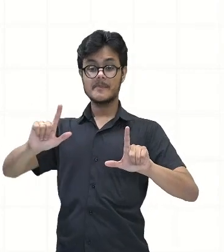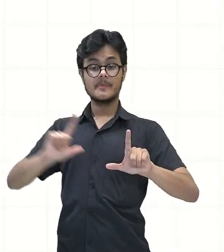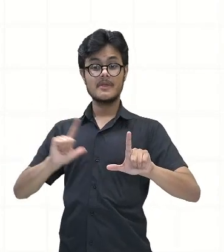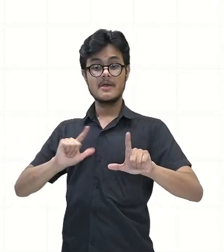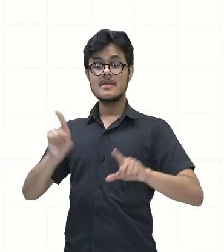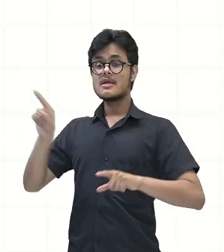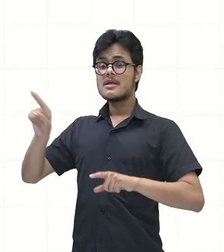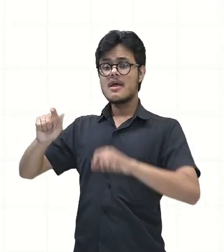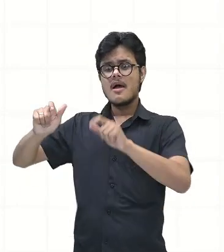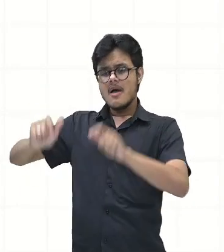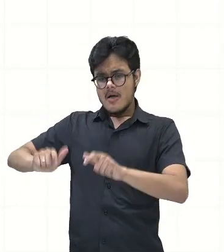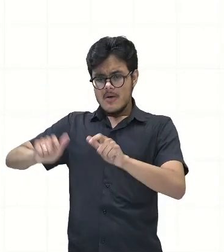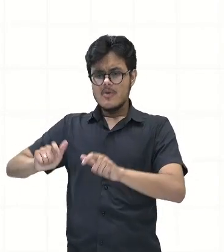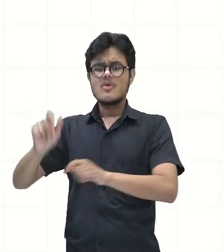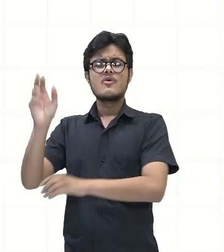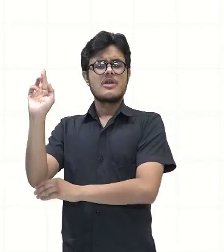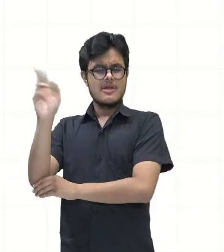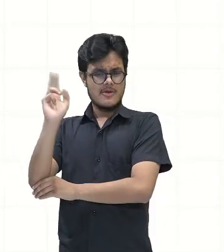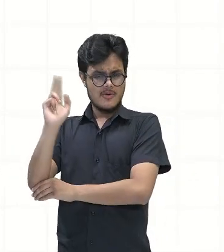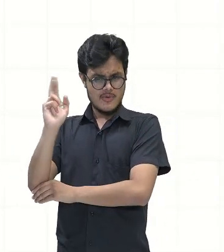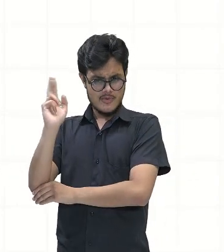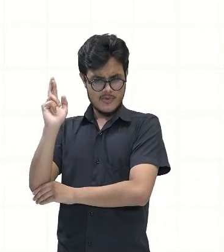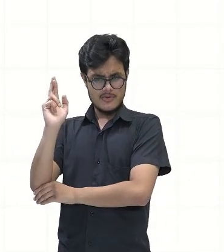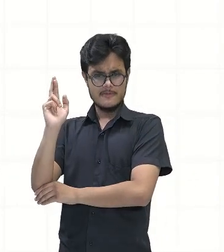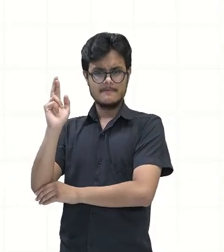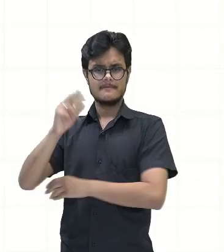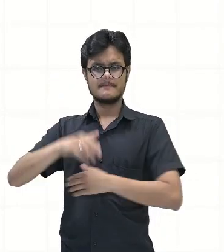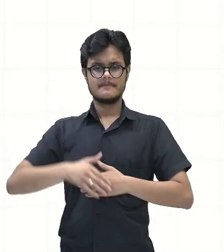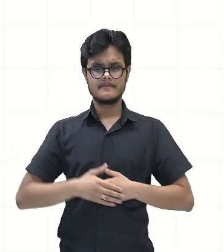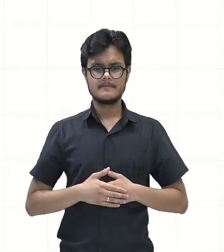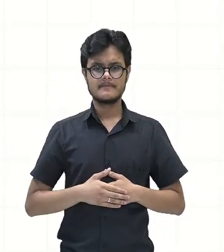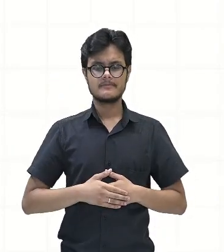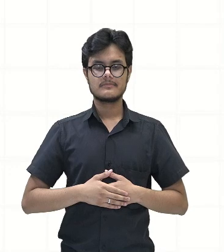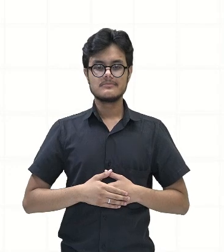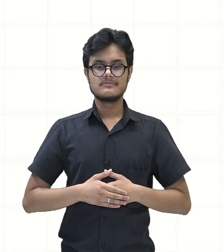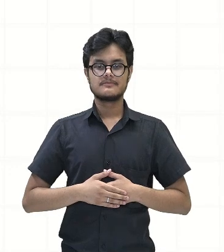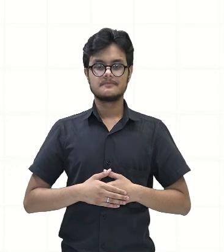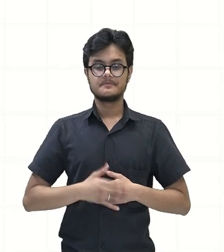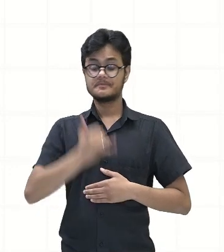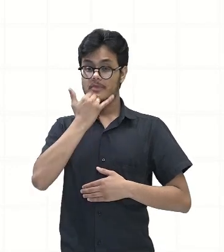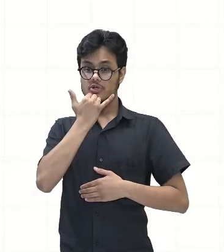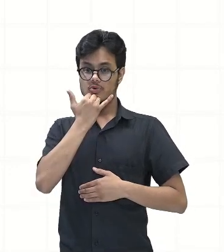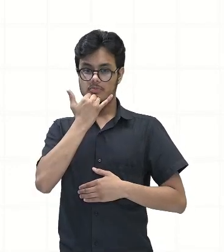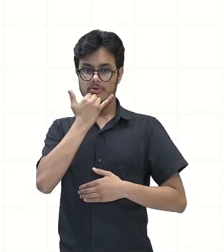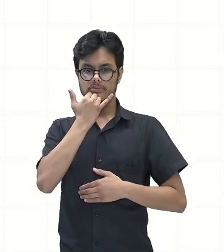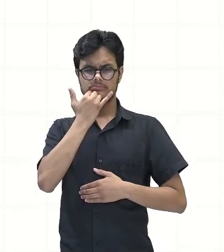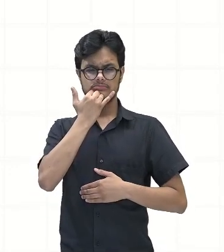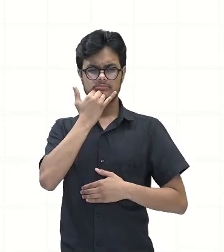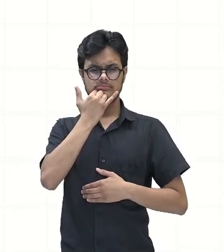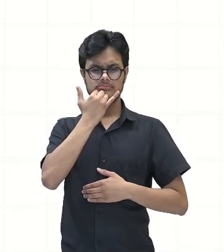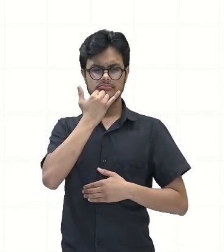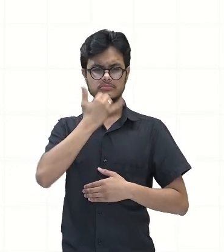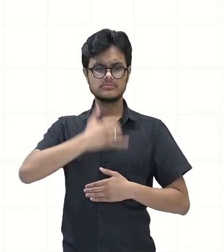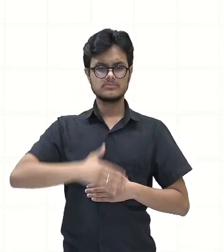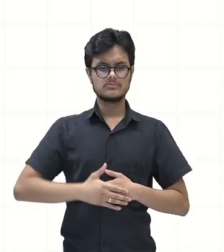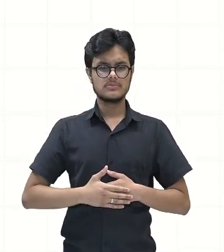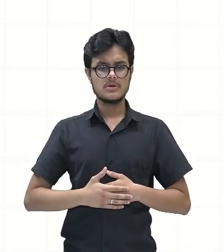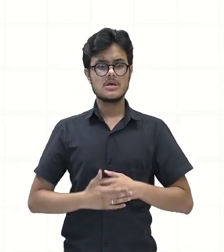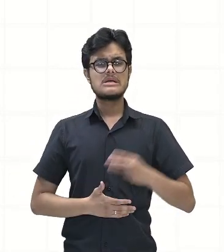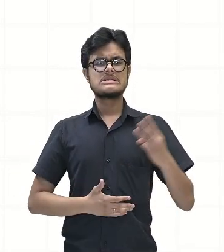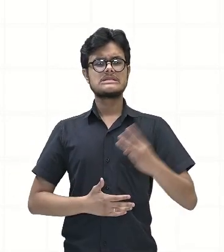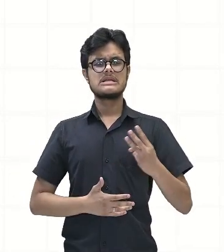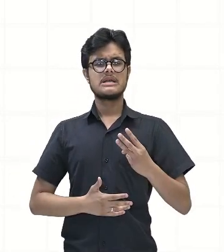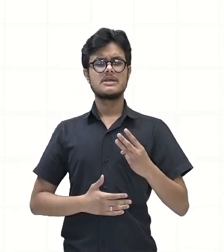Ponta do Seixas, que é o ponto extremo a leste do território, tá? A figura 3 vai